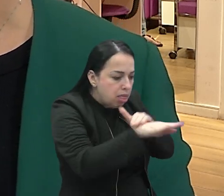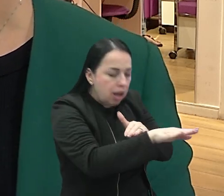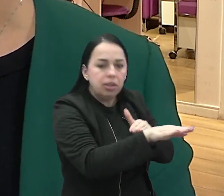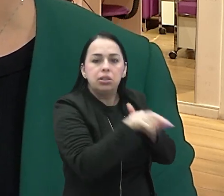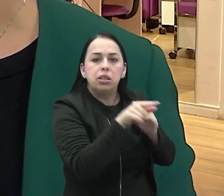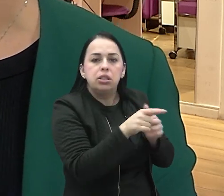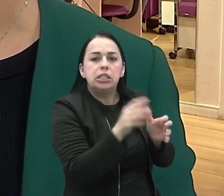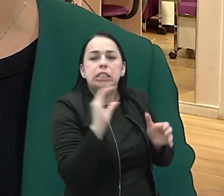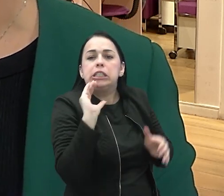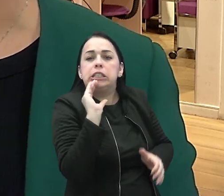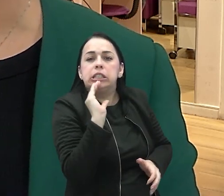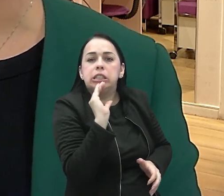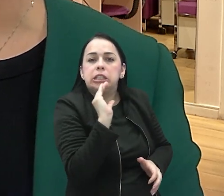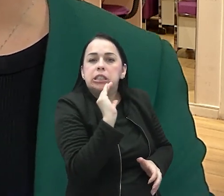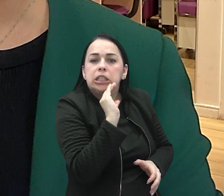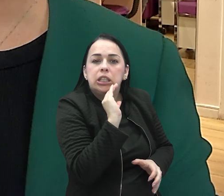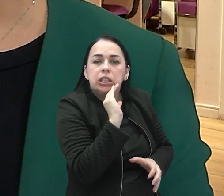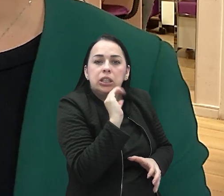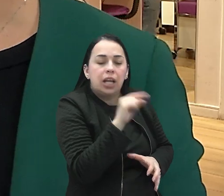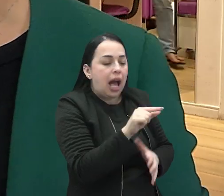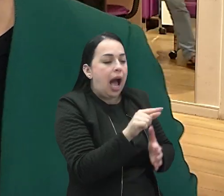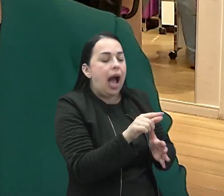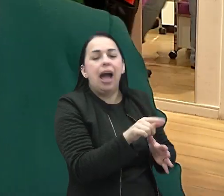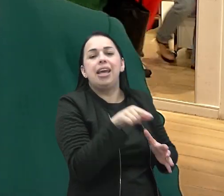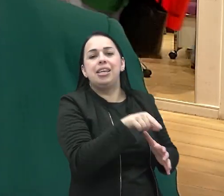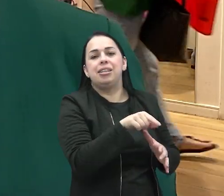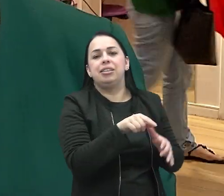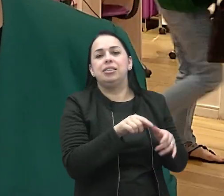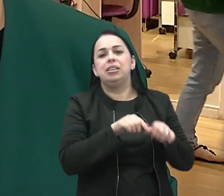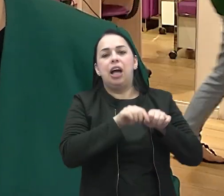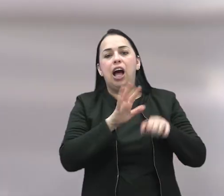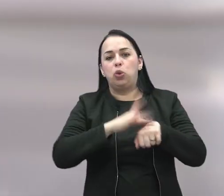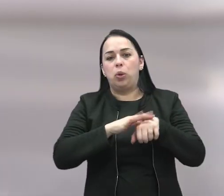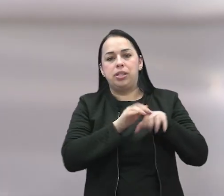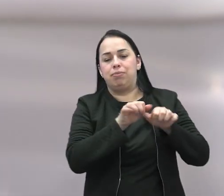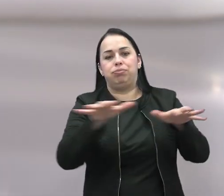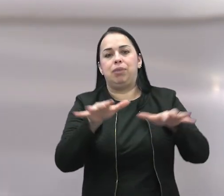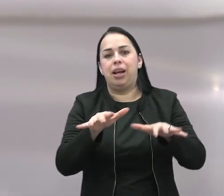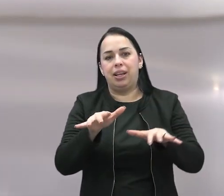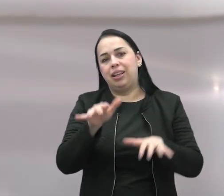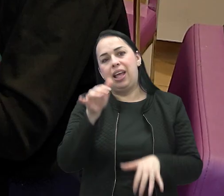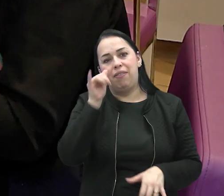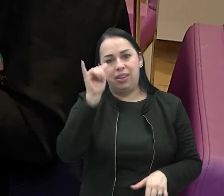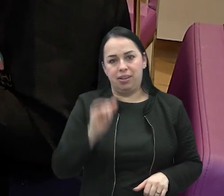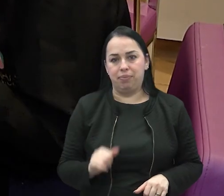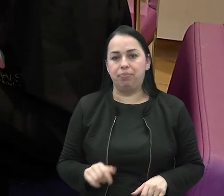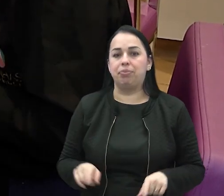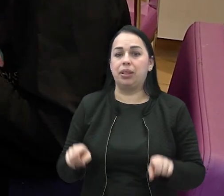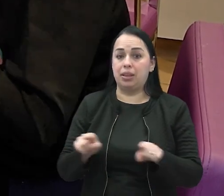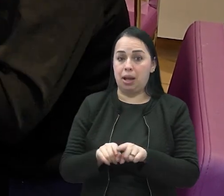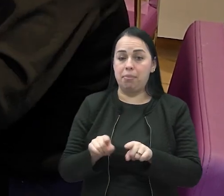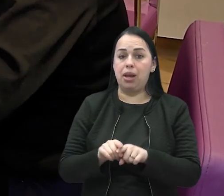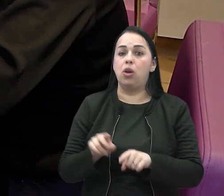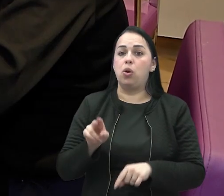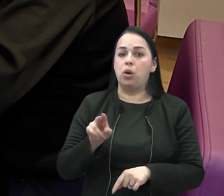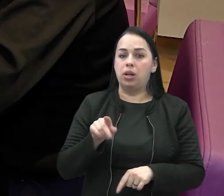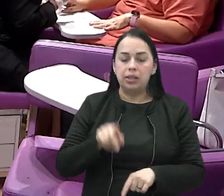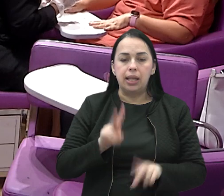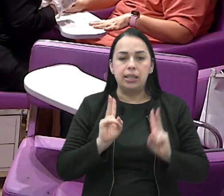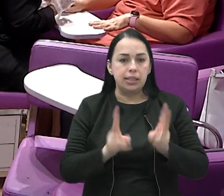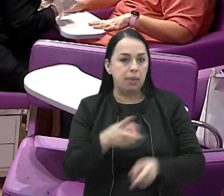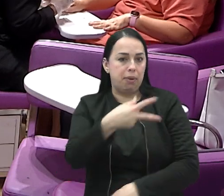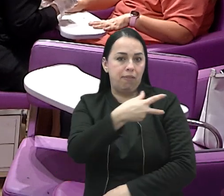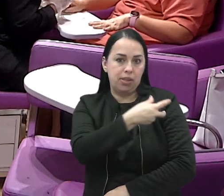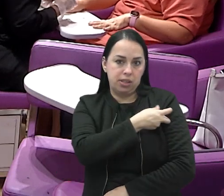a orientação dos órgãos responsáveis, não existe o menor risco de eu transmitir. Além disso, as colaboradoras são incentivadas a manter